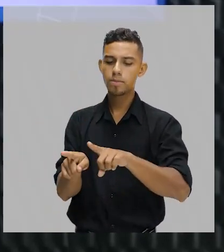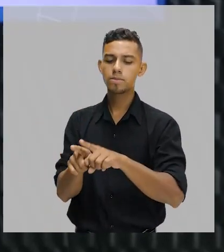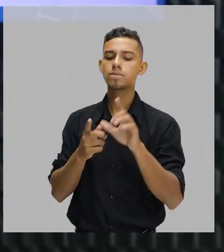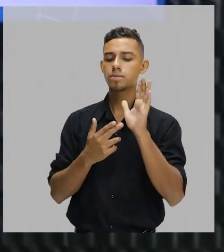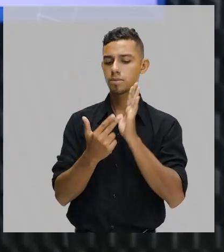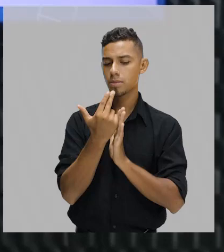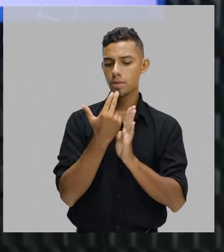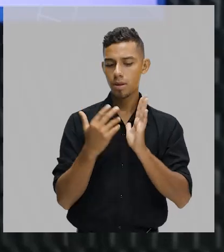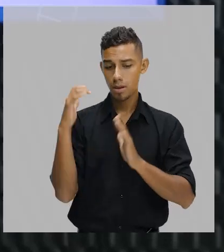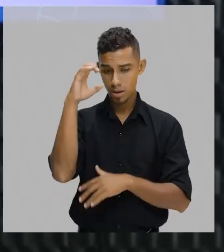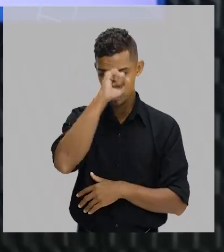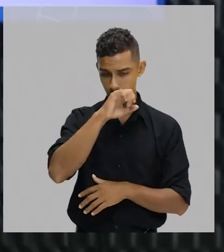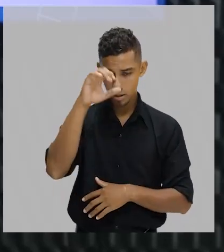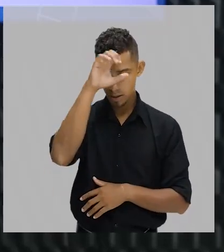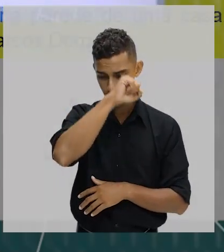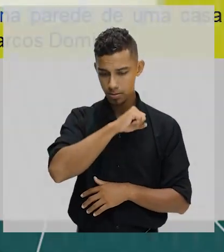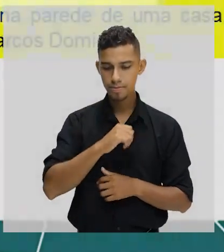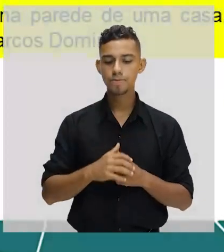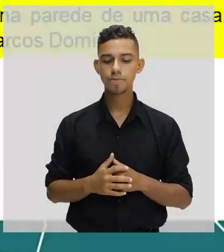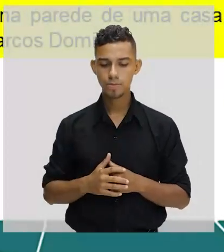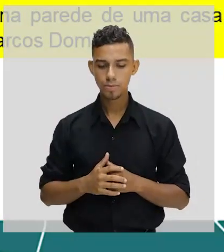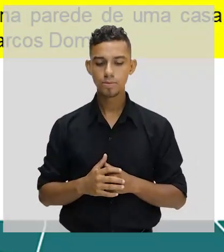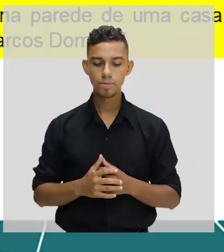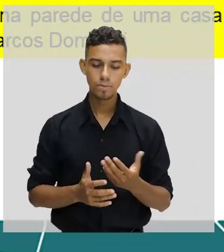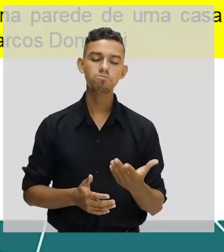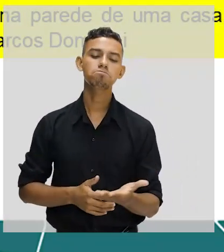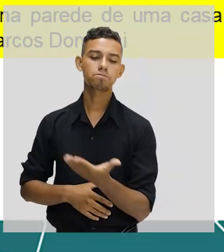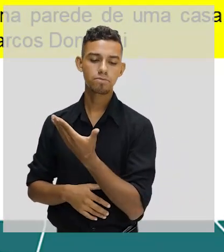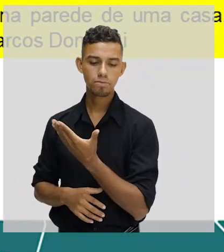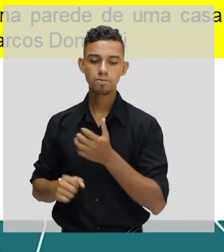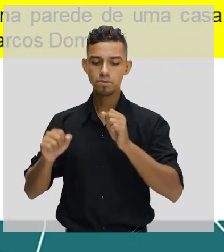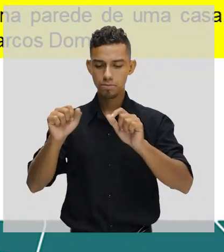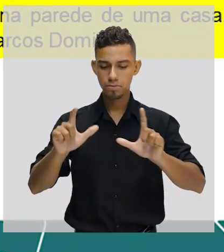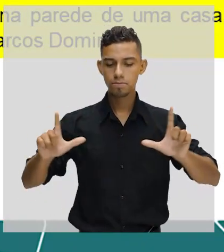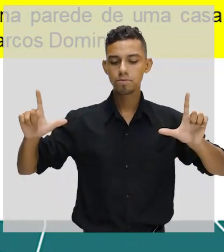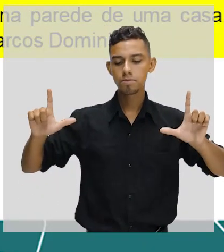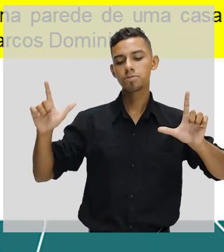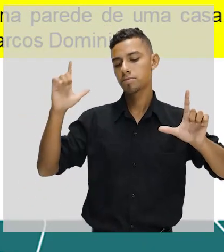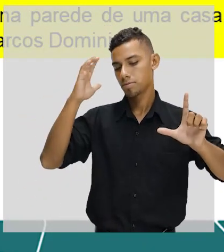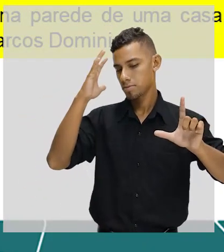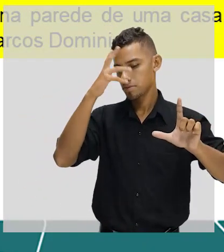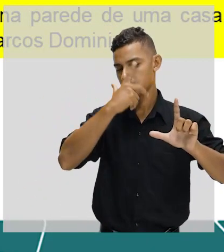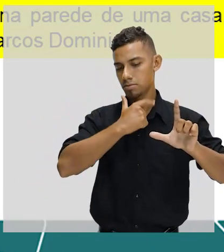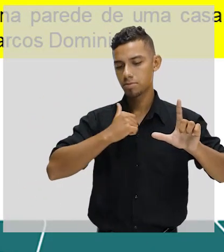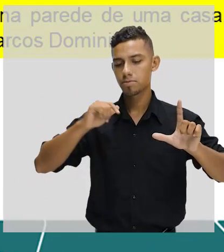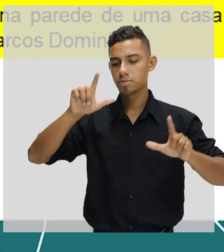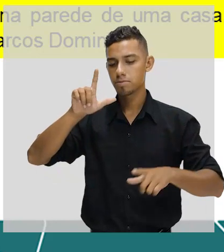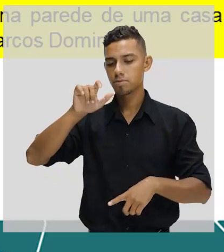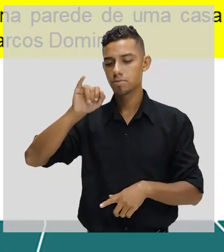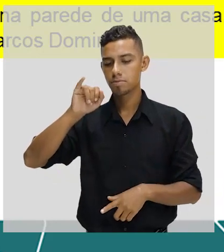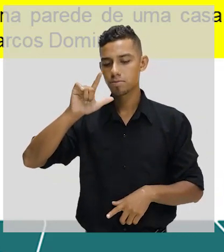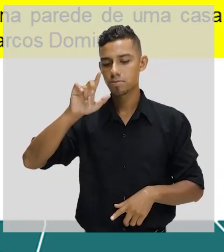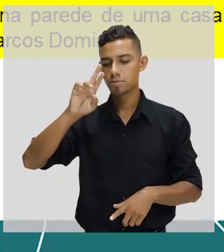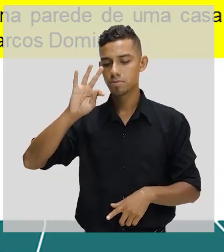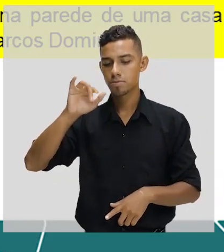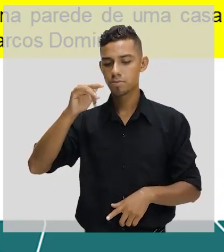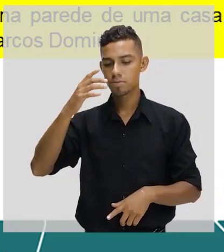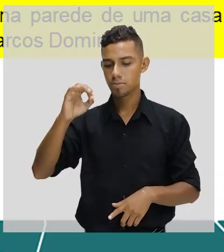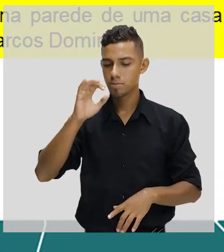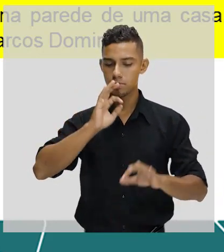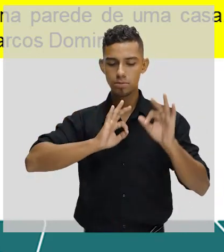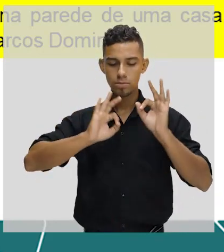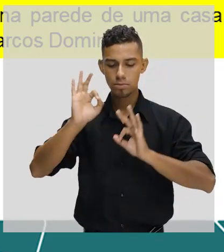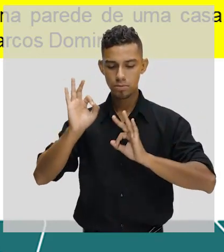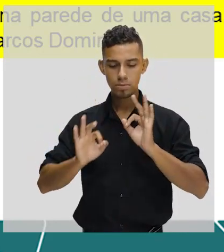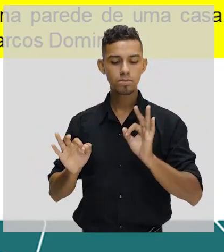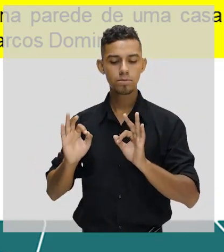para processo de aprendizagem. Funciona pra caramba. Ilustração. Aí eu vou puxar a sardinha para o meu lado, porque essa ilustração foi feita através de um esboço, né, e